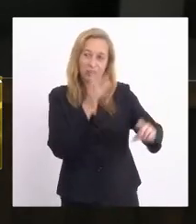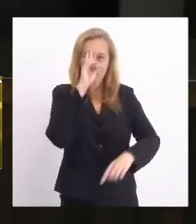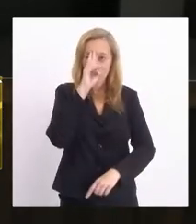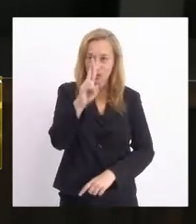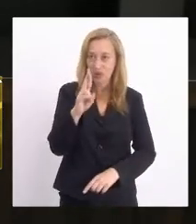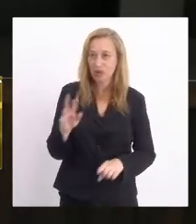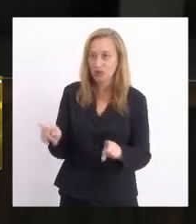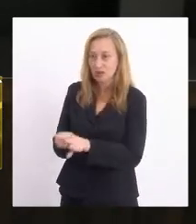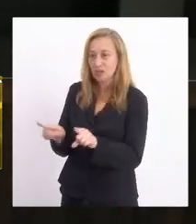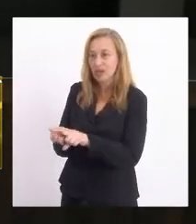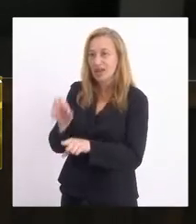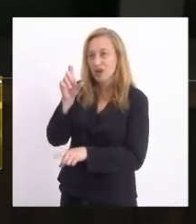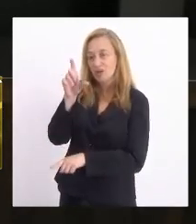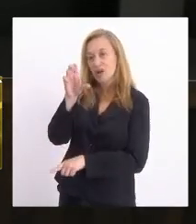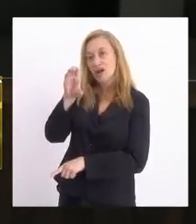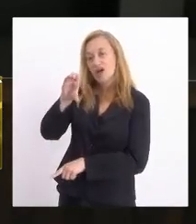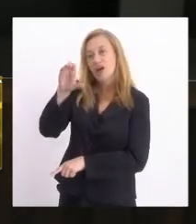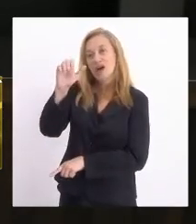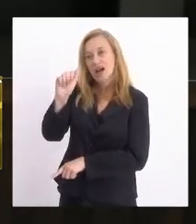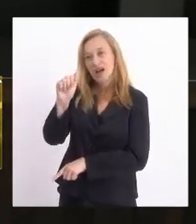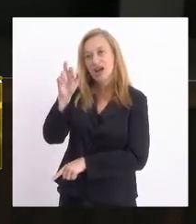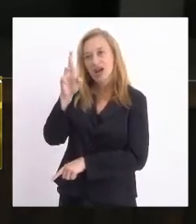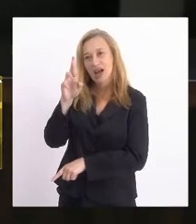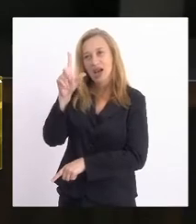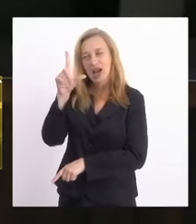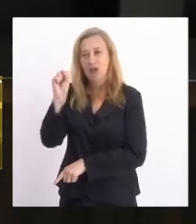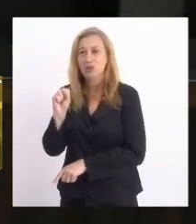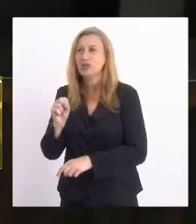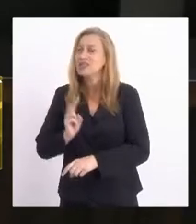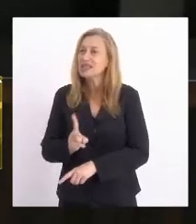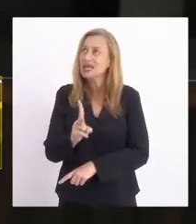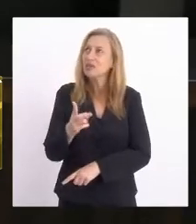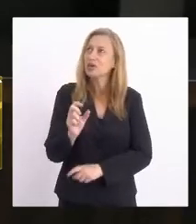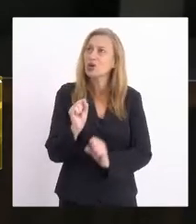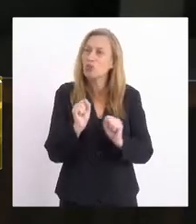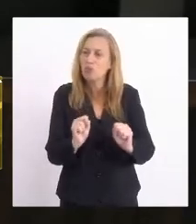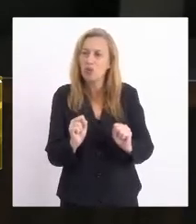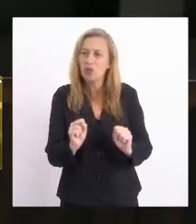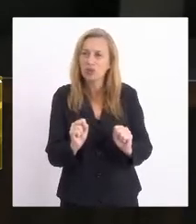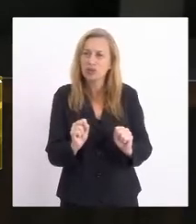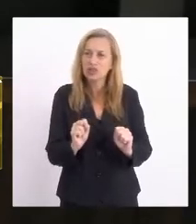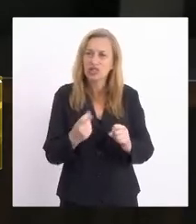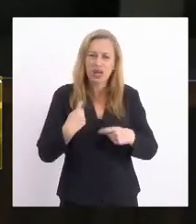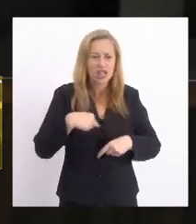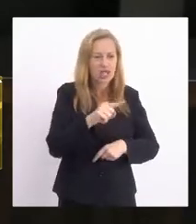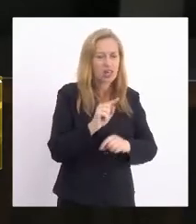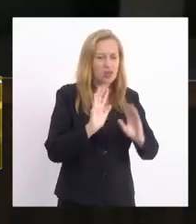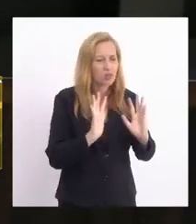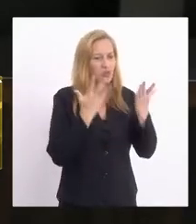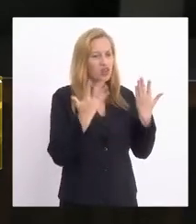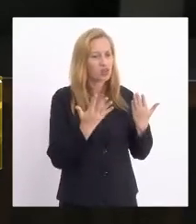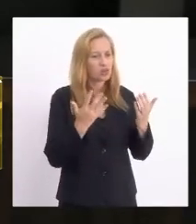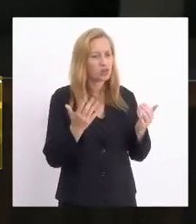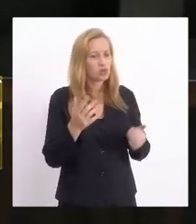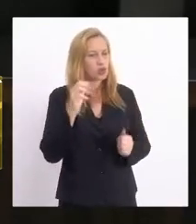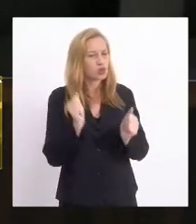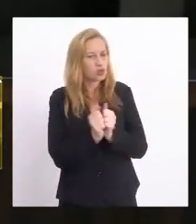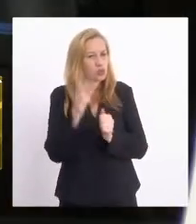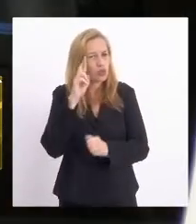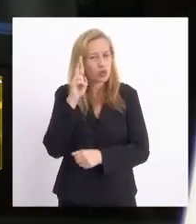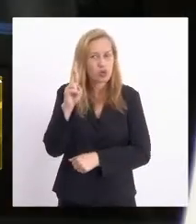Senhor com mal Carlos em todas as vezes que eu pude estar em algum evento com o senhor